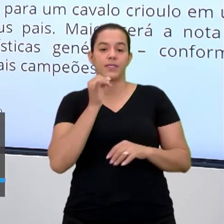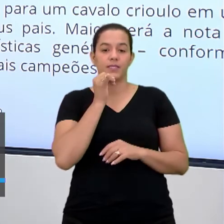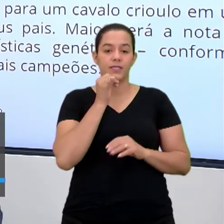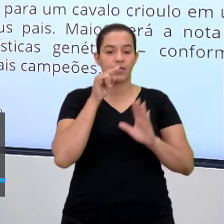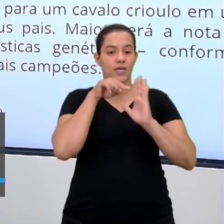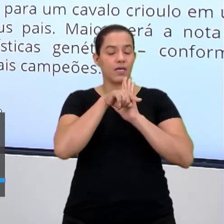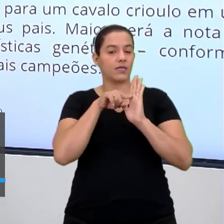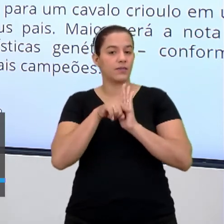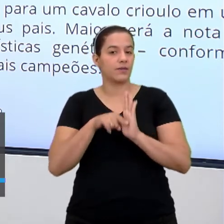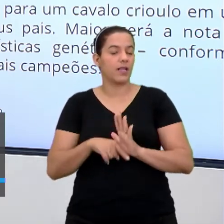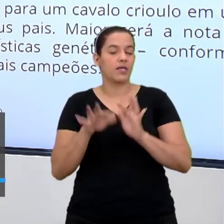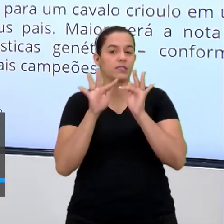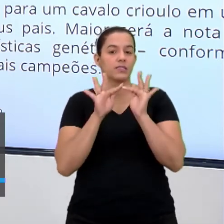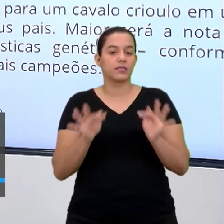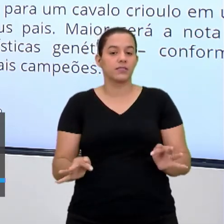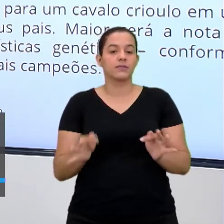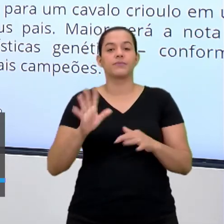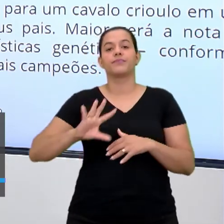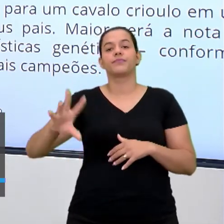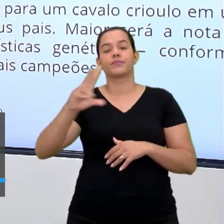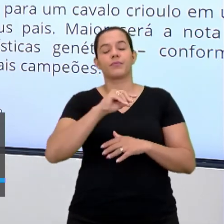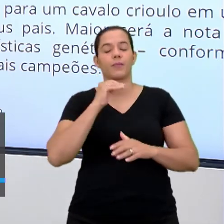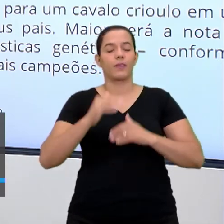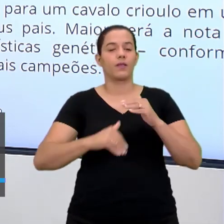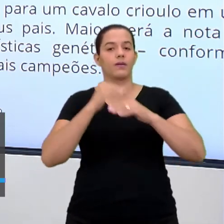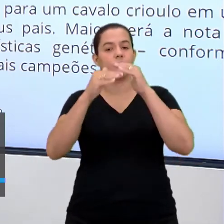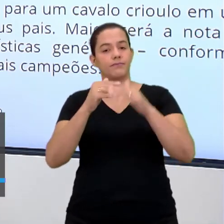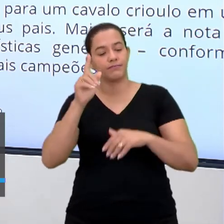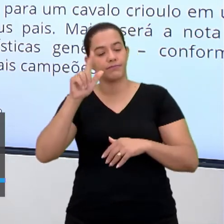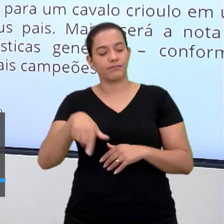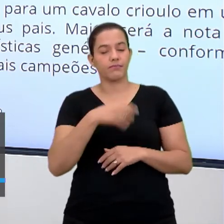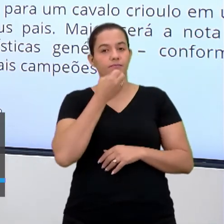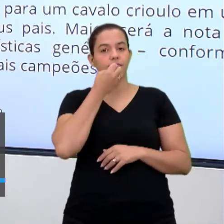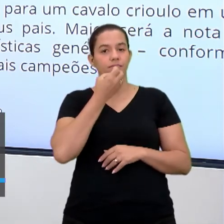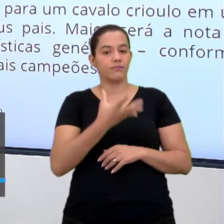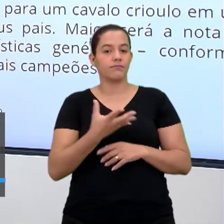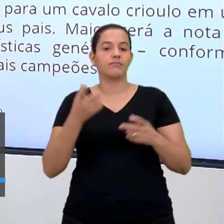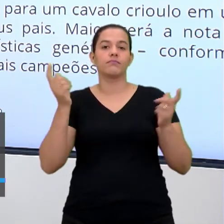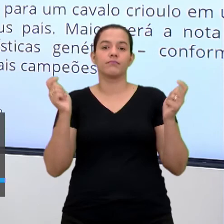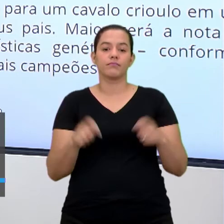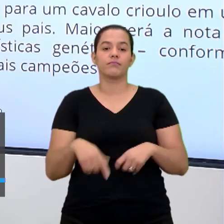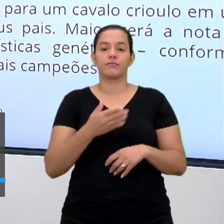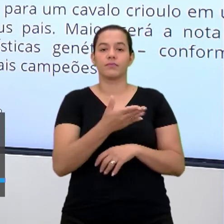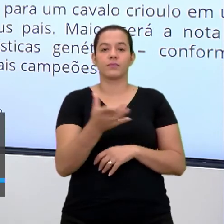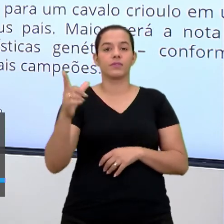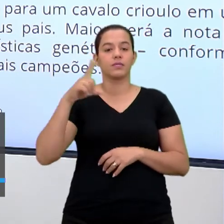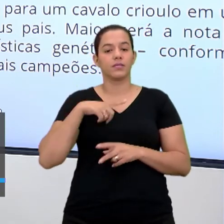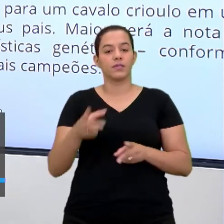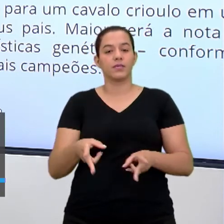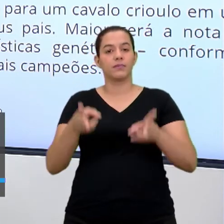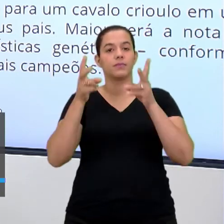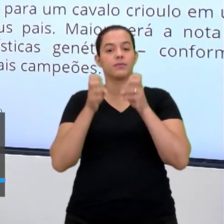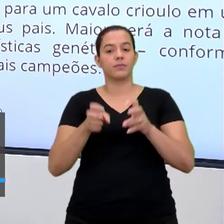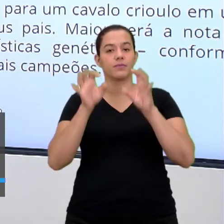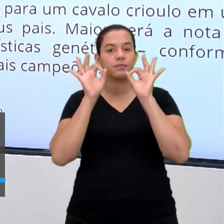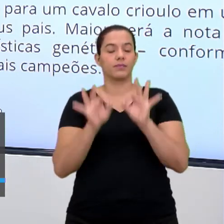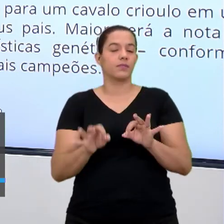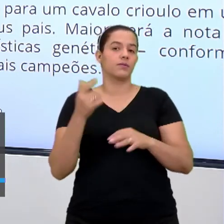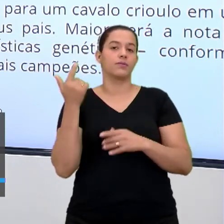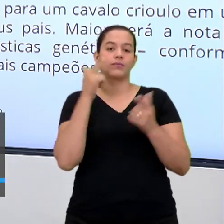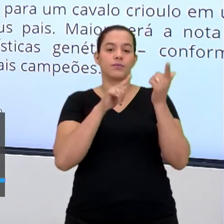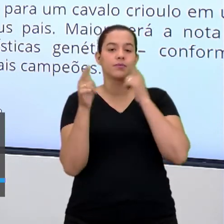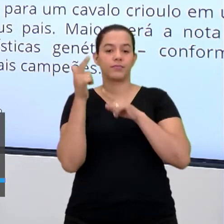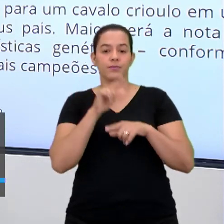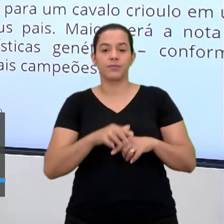análise simplória, né, de todo um processo, mas ela é interessante nesse aspecto, você ter a percepção real da coisa, tá ok?